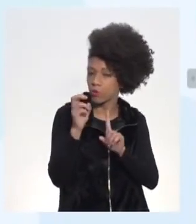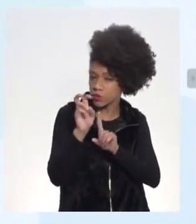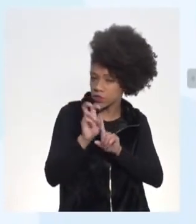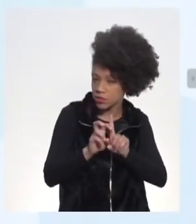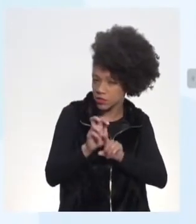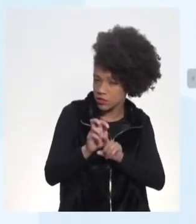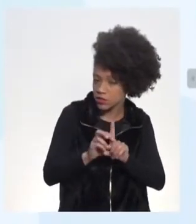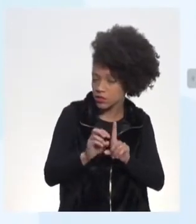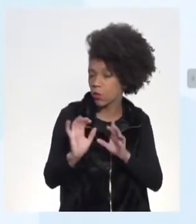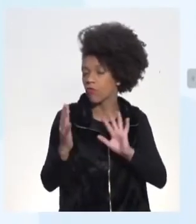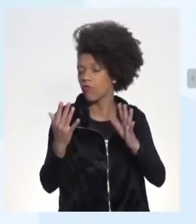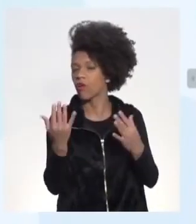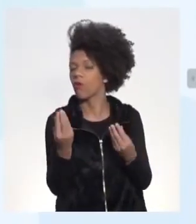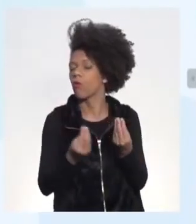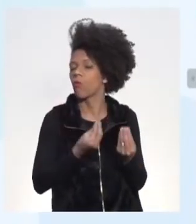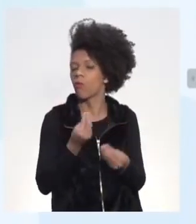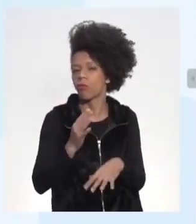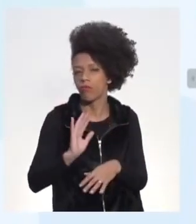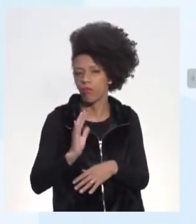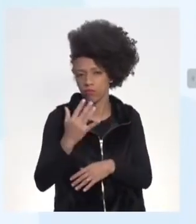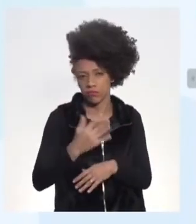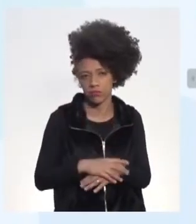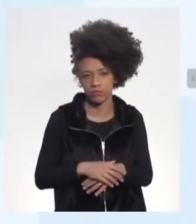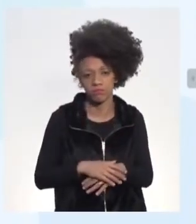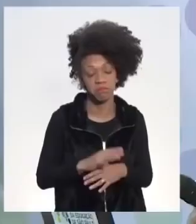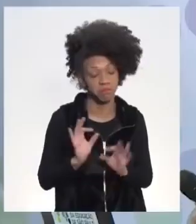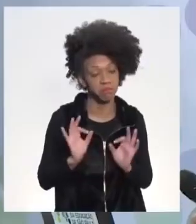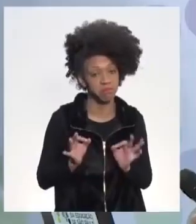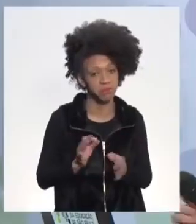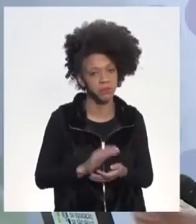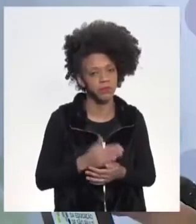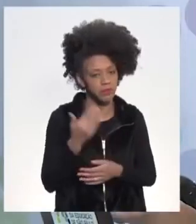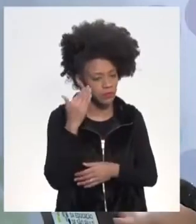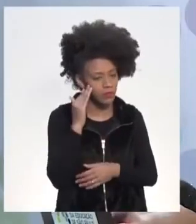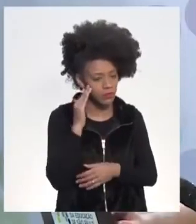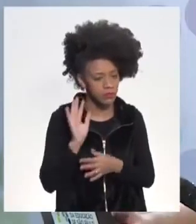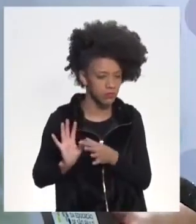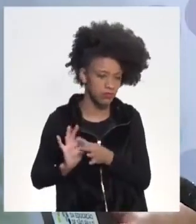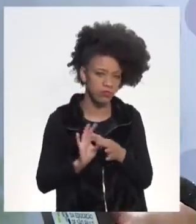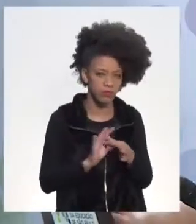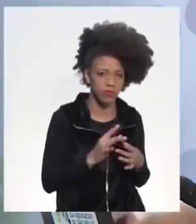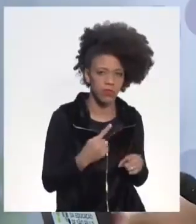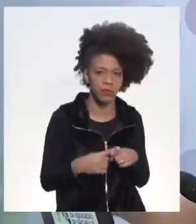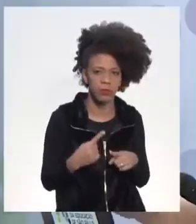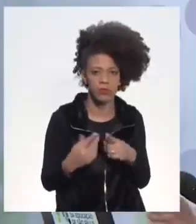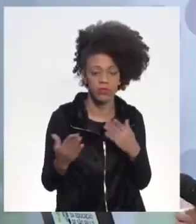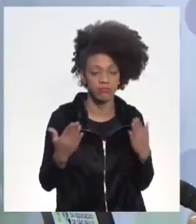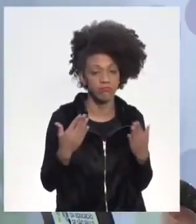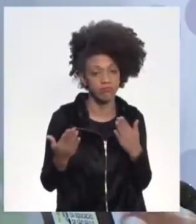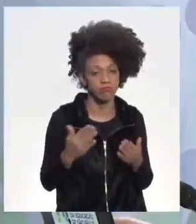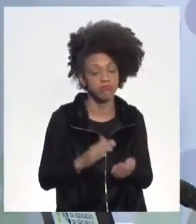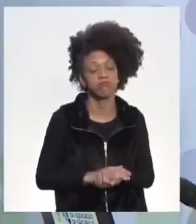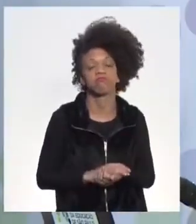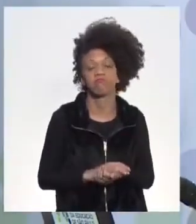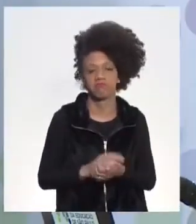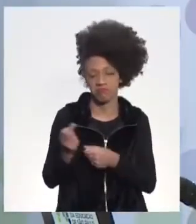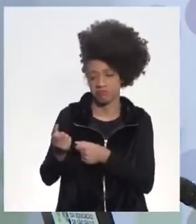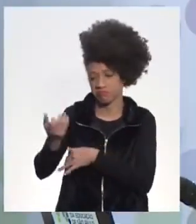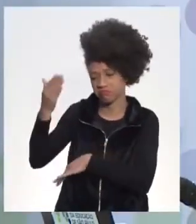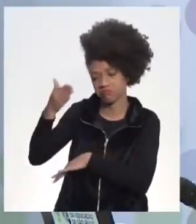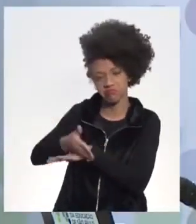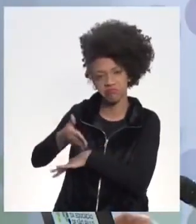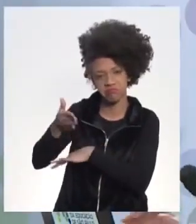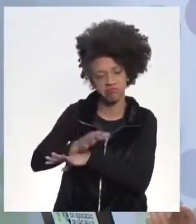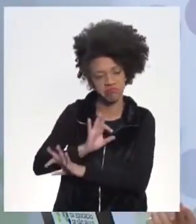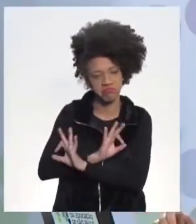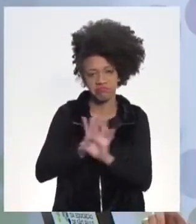como funciona, né? Exatamente. Eu acho que eles compreenderam essa relação, até porque a análise deles no chat foi perfeita